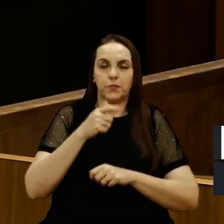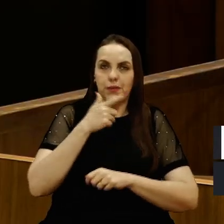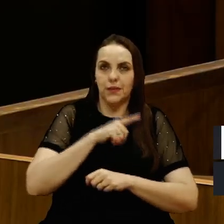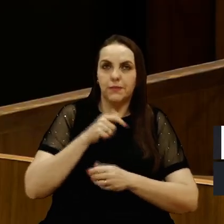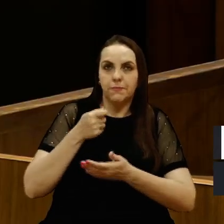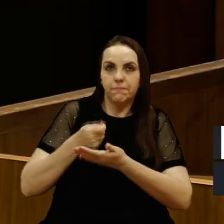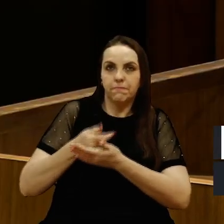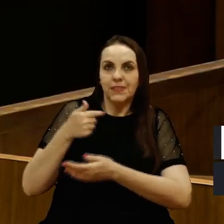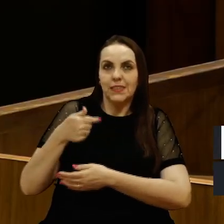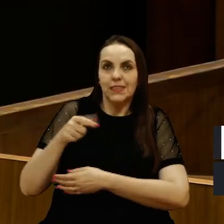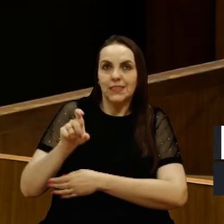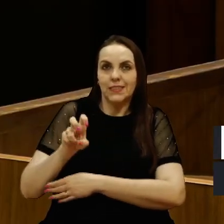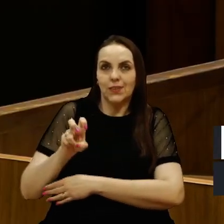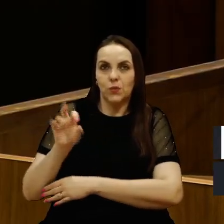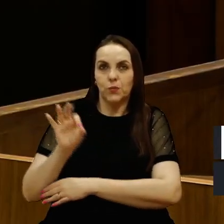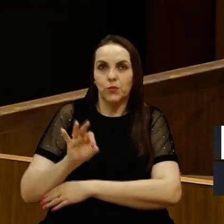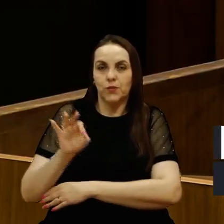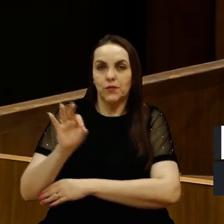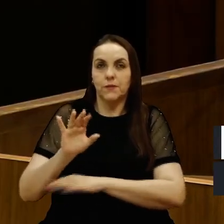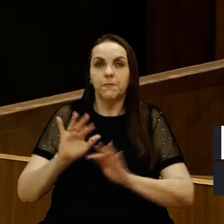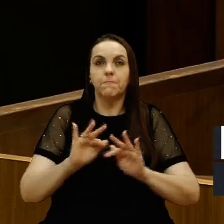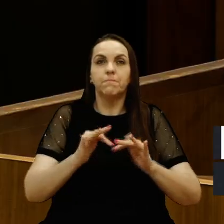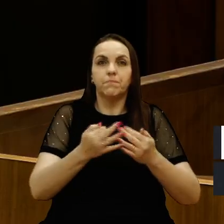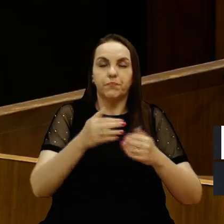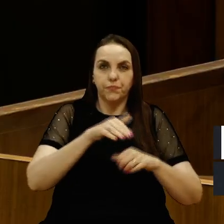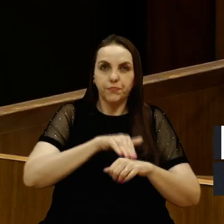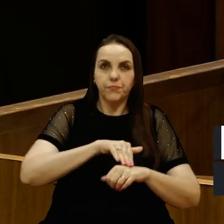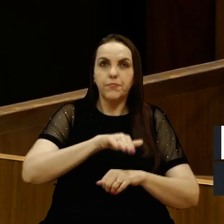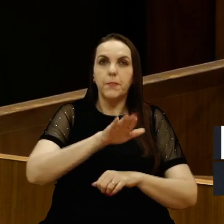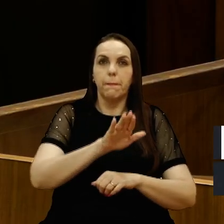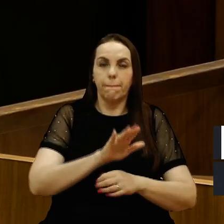e as famílias terão muito mais